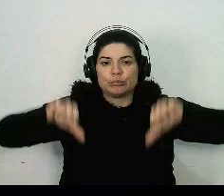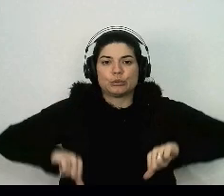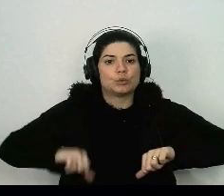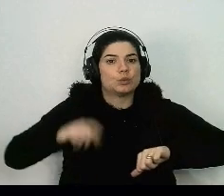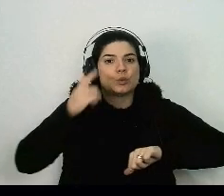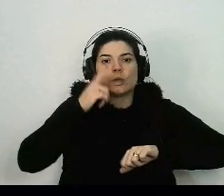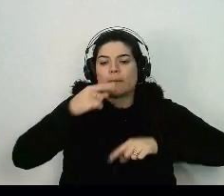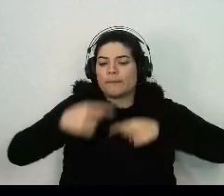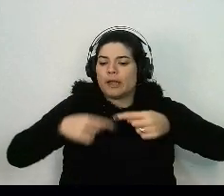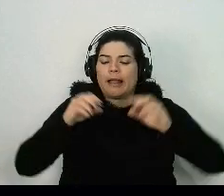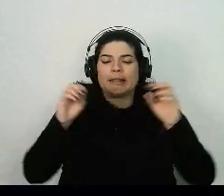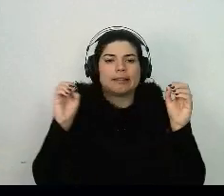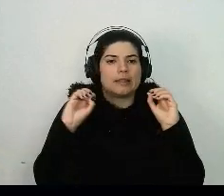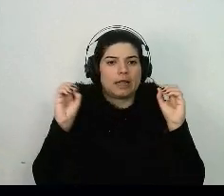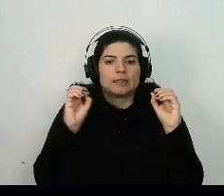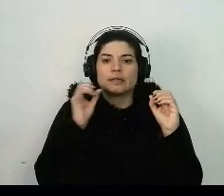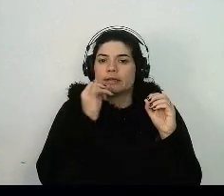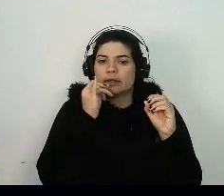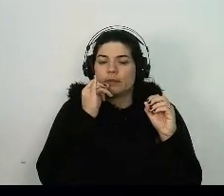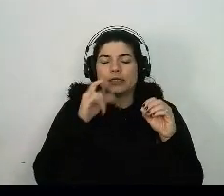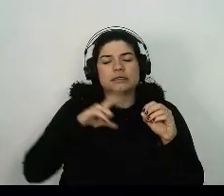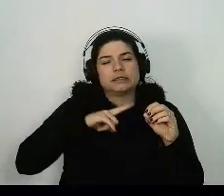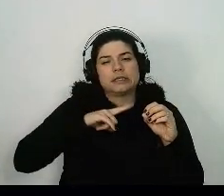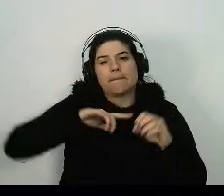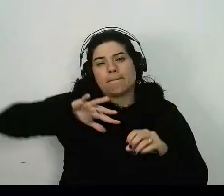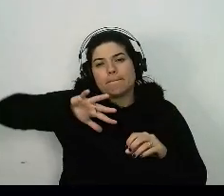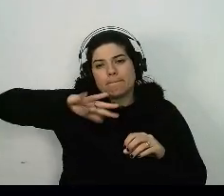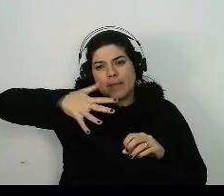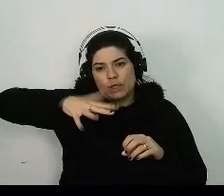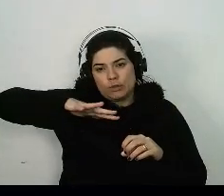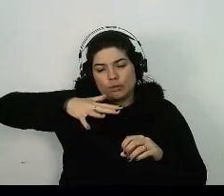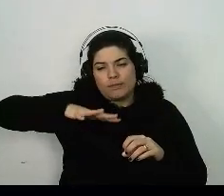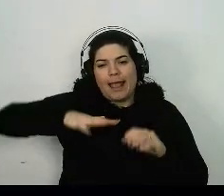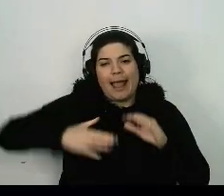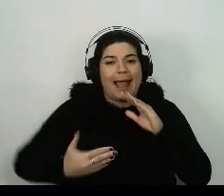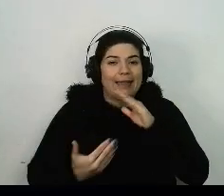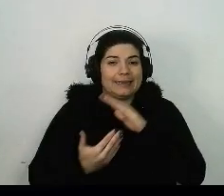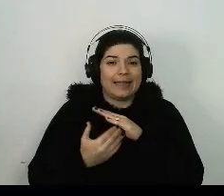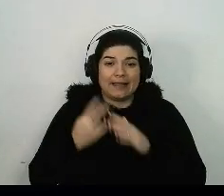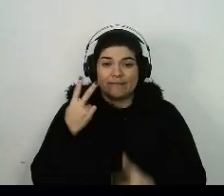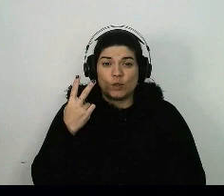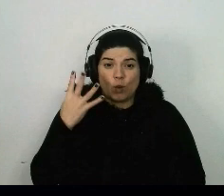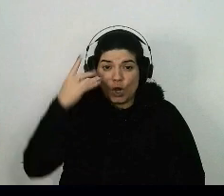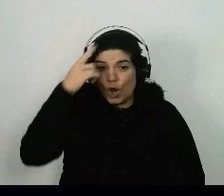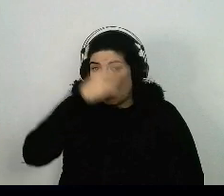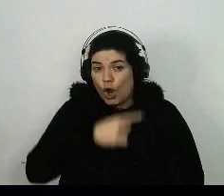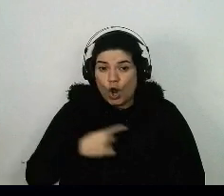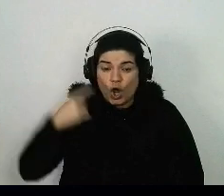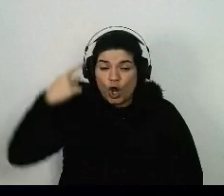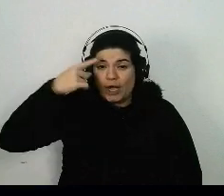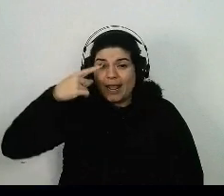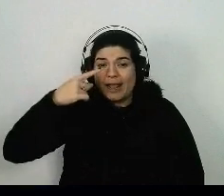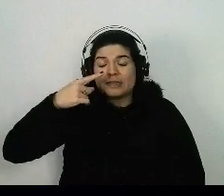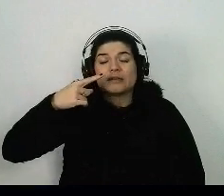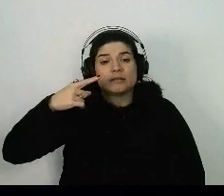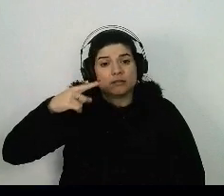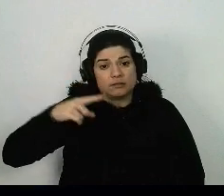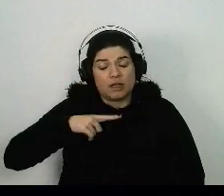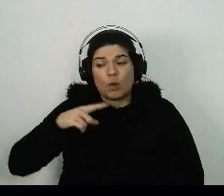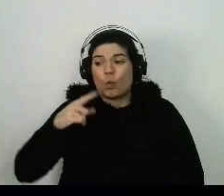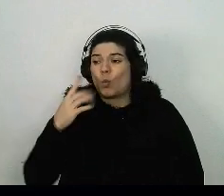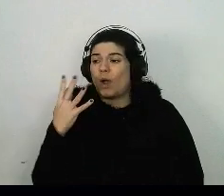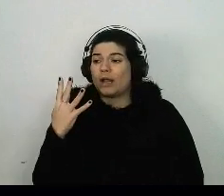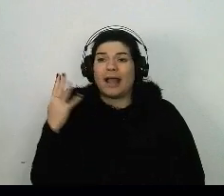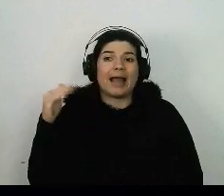Então, uma carga que era para levar mais ou menos assim, no máximo 24 horas, a gente levava de 4 até